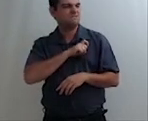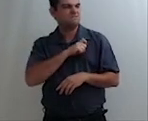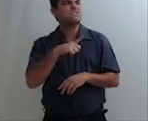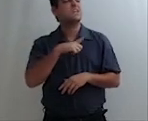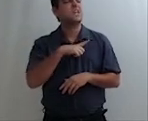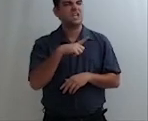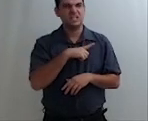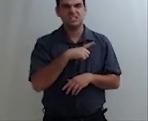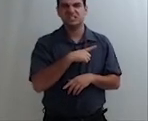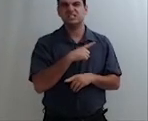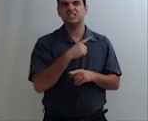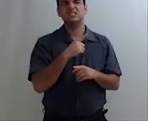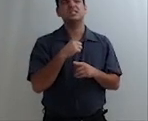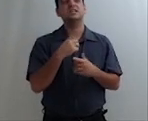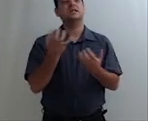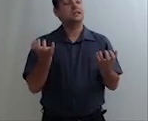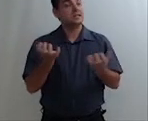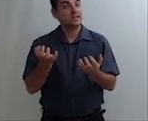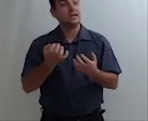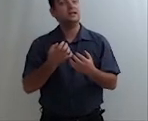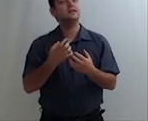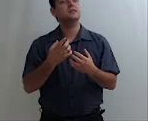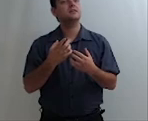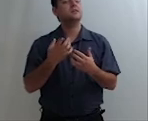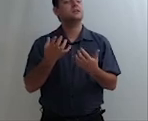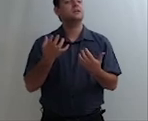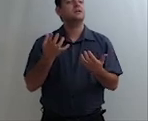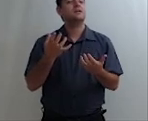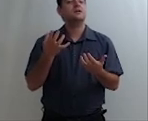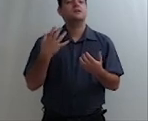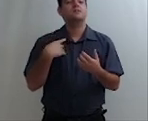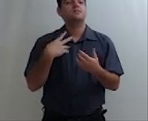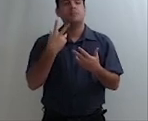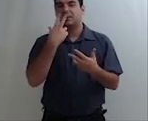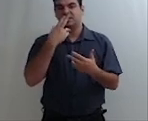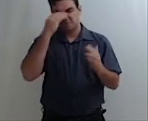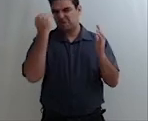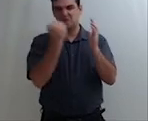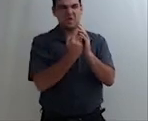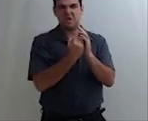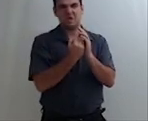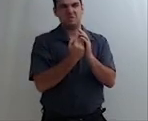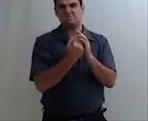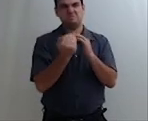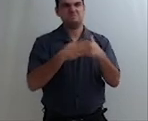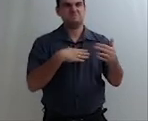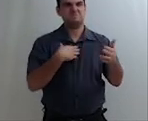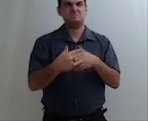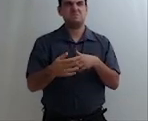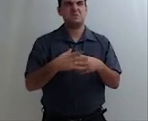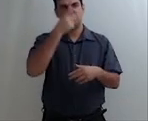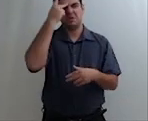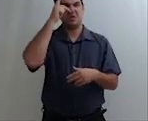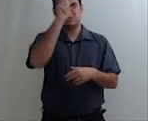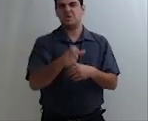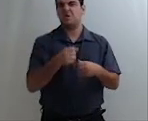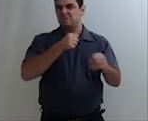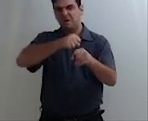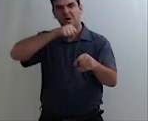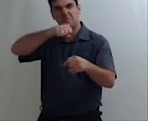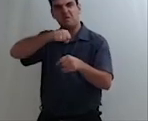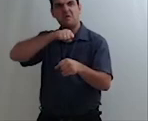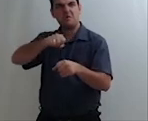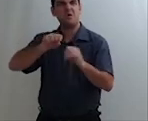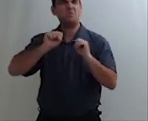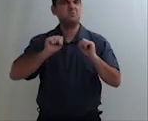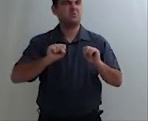com propensão de agredir violentamente à ordem pública assim não se pode ouvid dar que o conceito de ordem pública abrange não só a